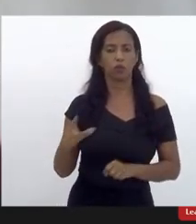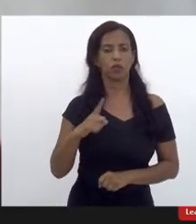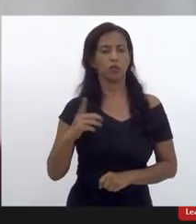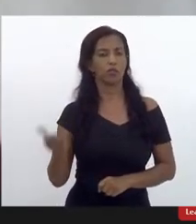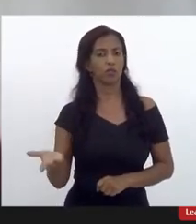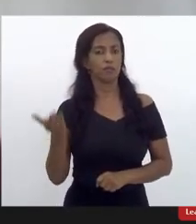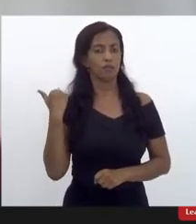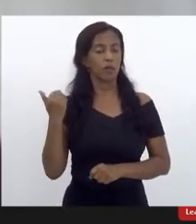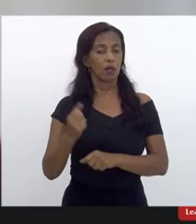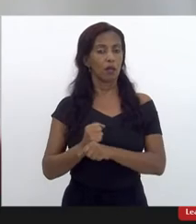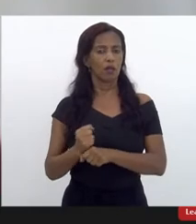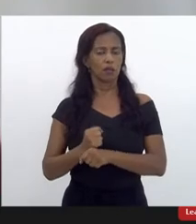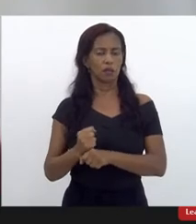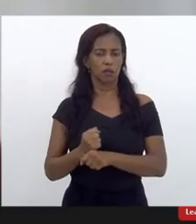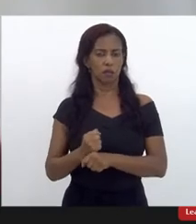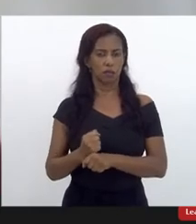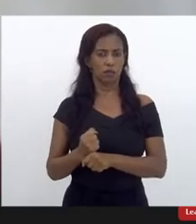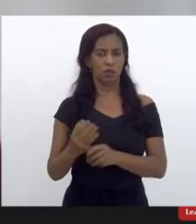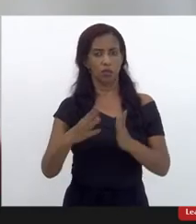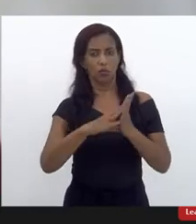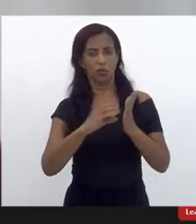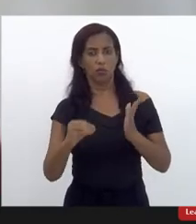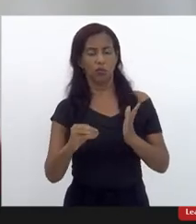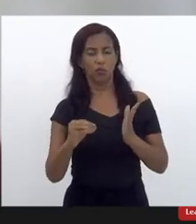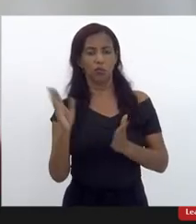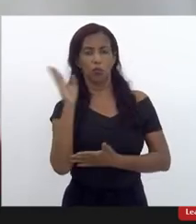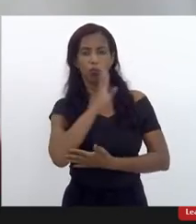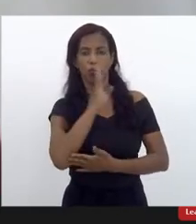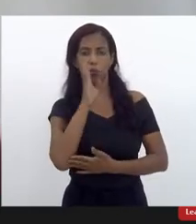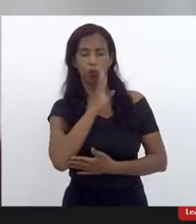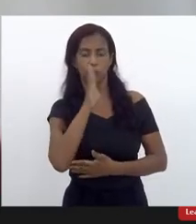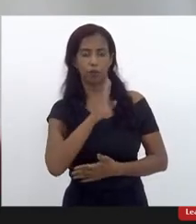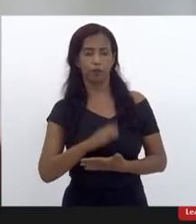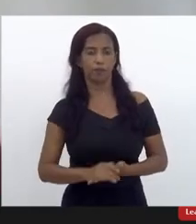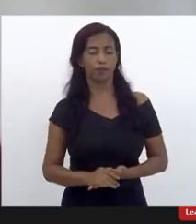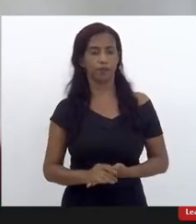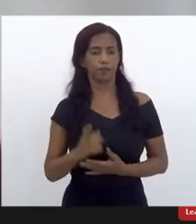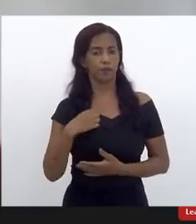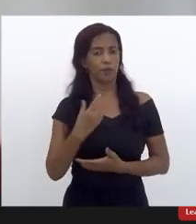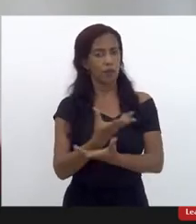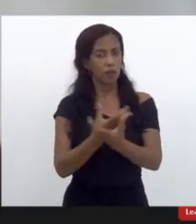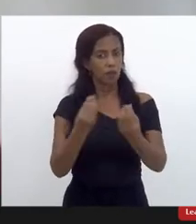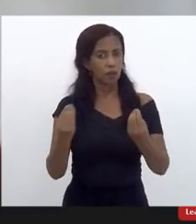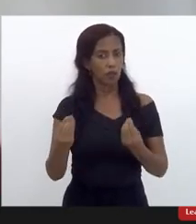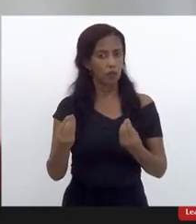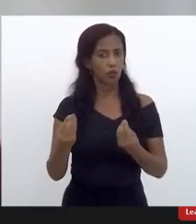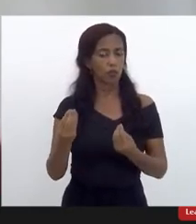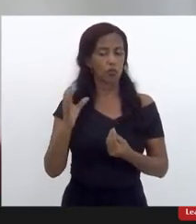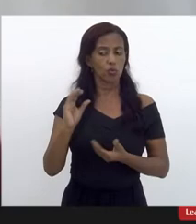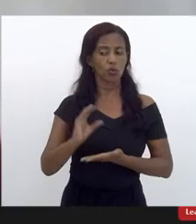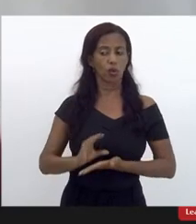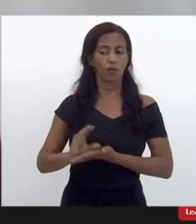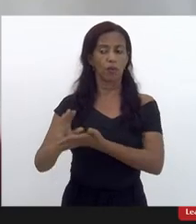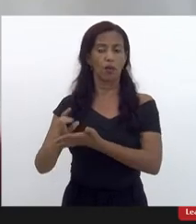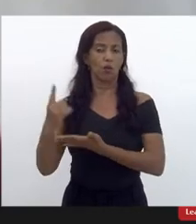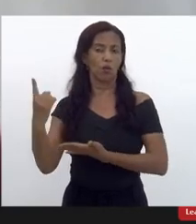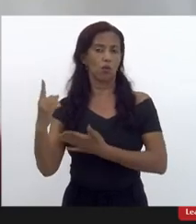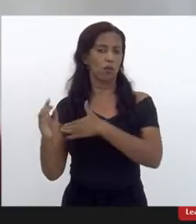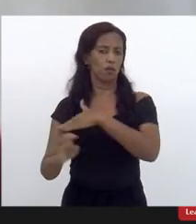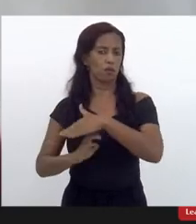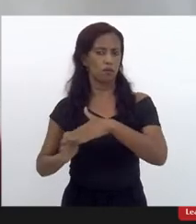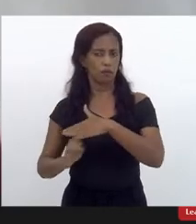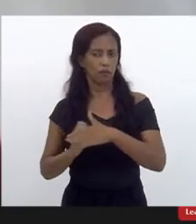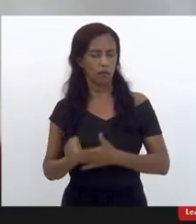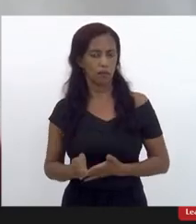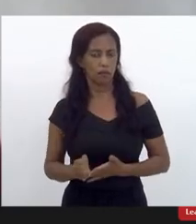na rede há muitos anos, que era um modelo de contratos emergenciais, e que muitos deles beneficiavam apenas uma empresa.